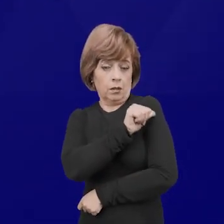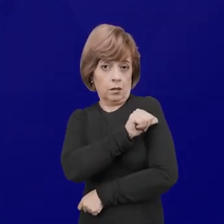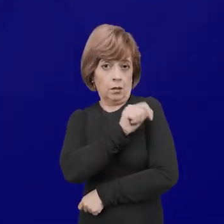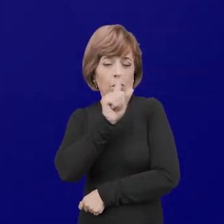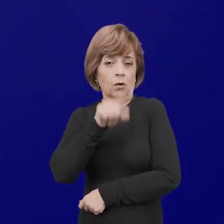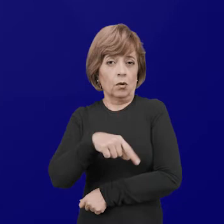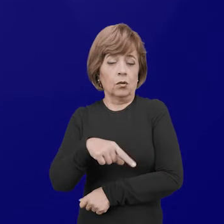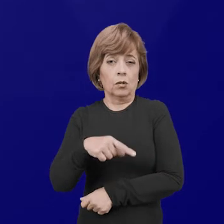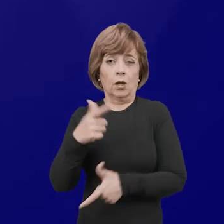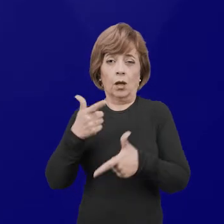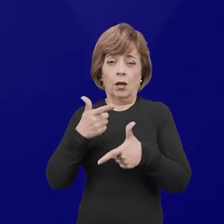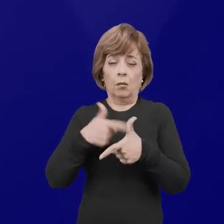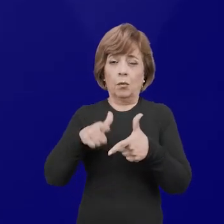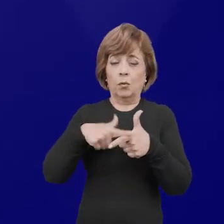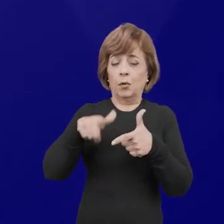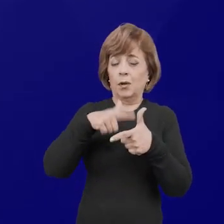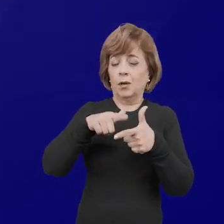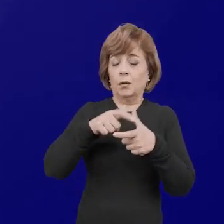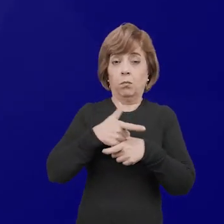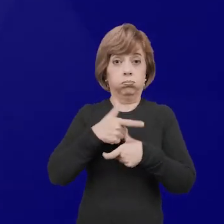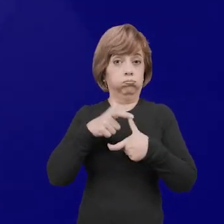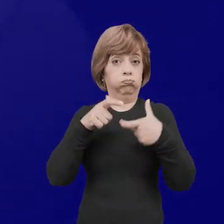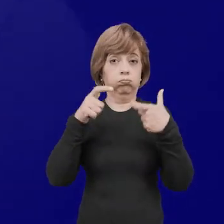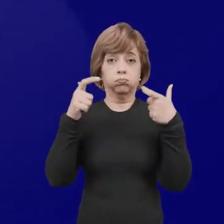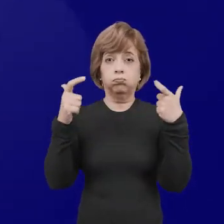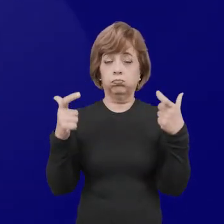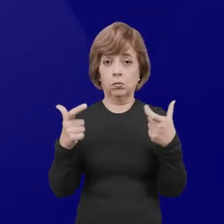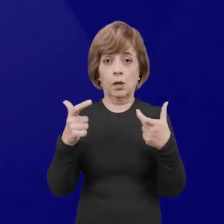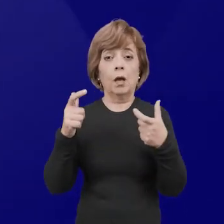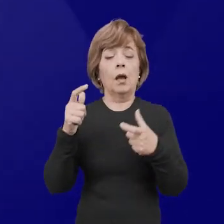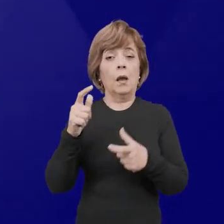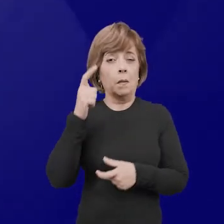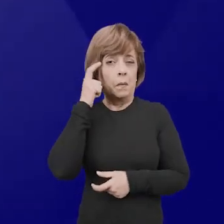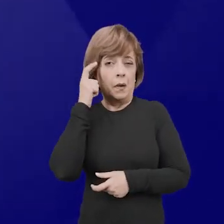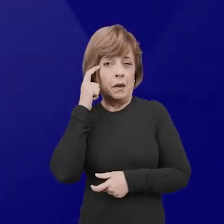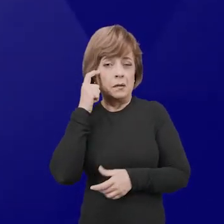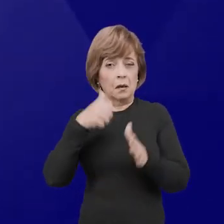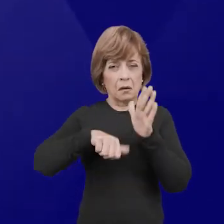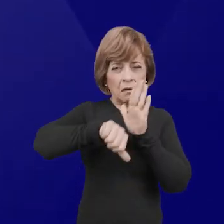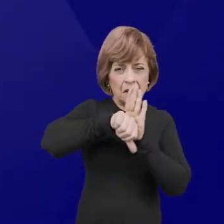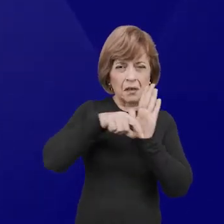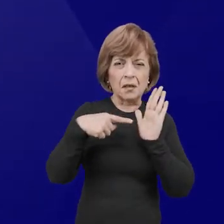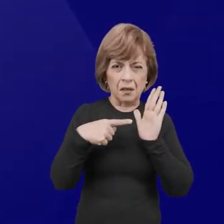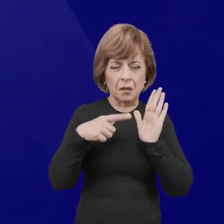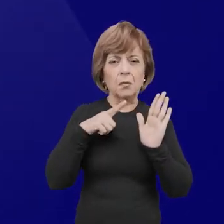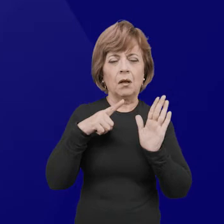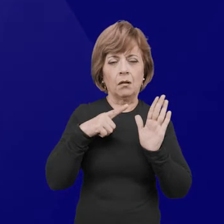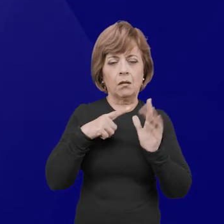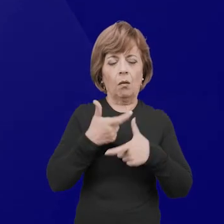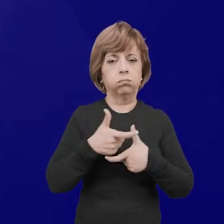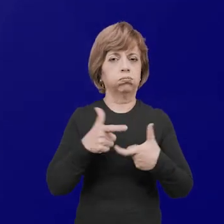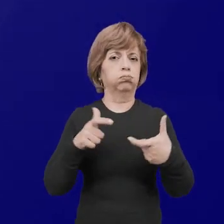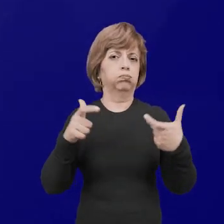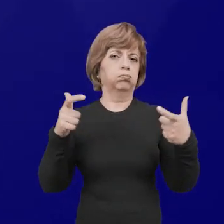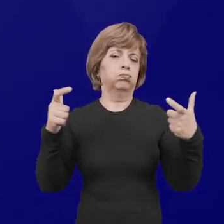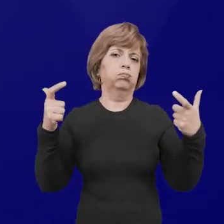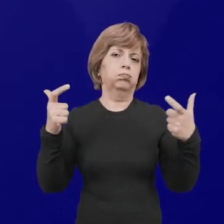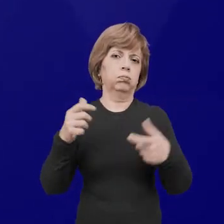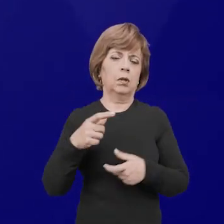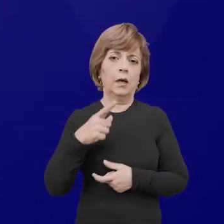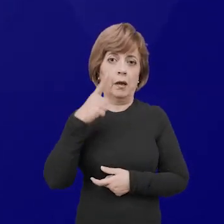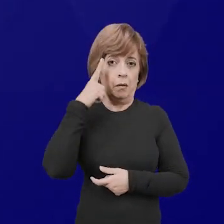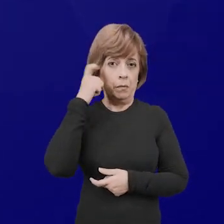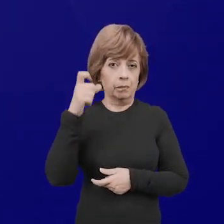de problemas muito grandes. Pensando na área criminal, que é onde a gente está focado agora, a gente tem um volume de crimes muito